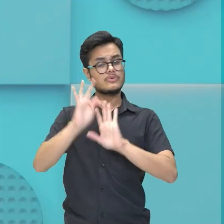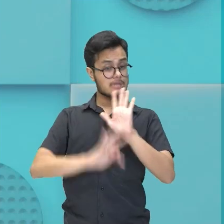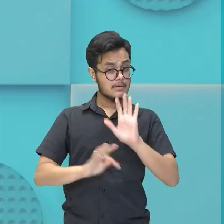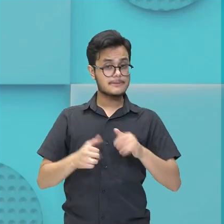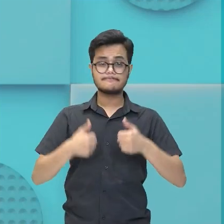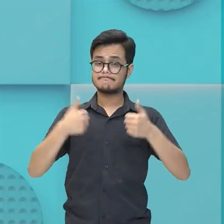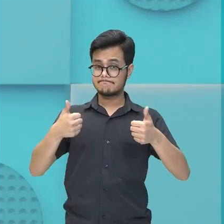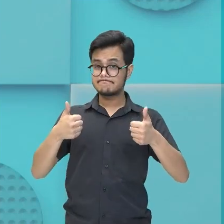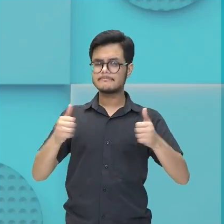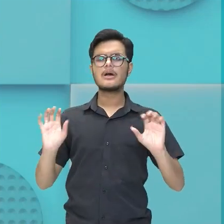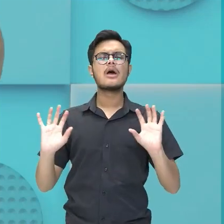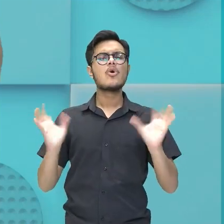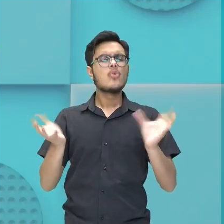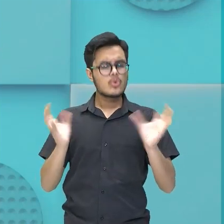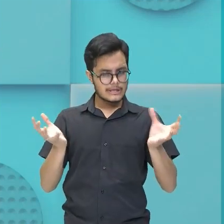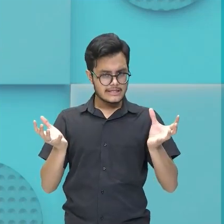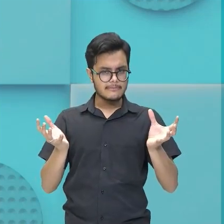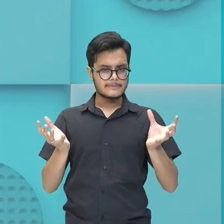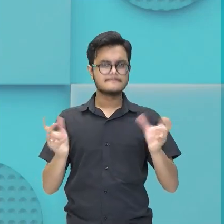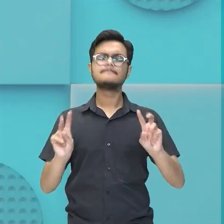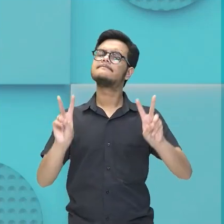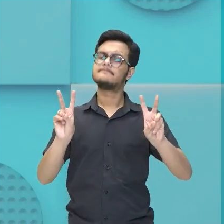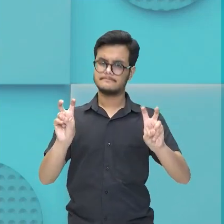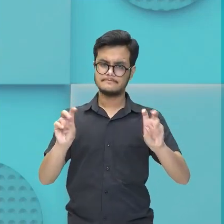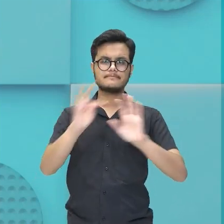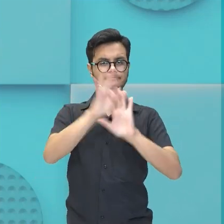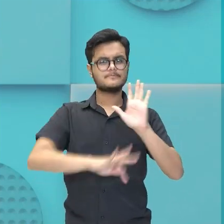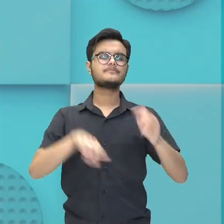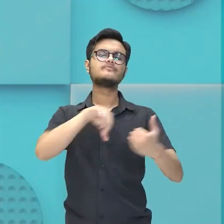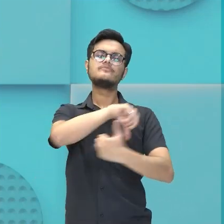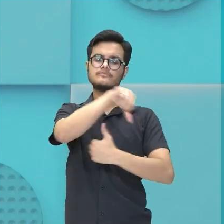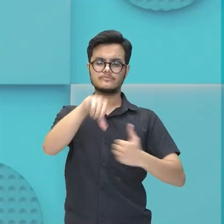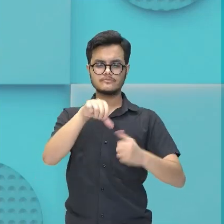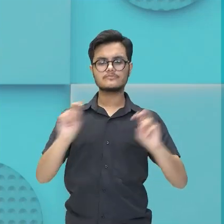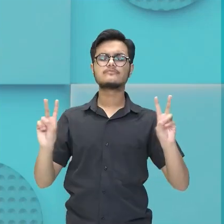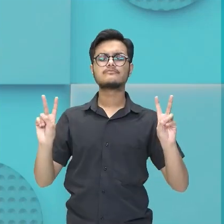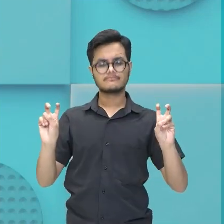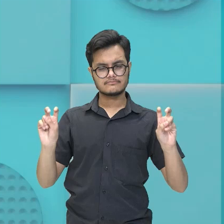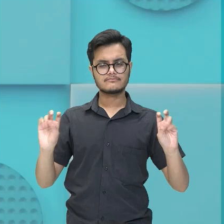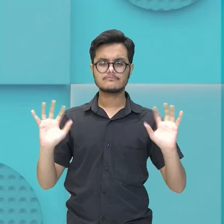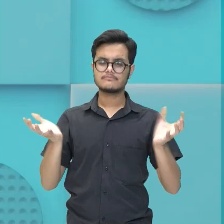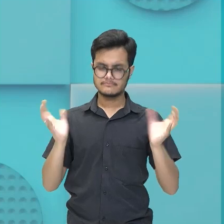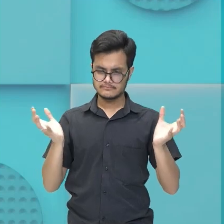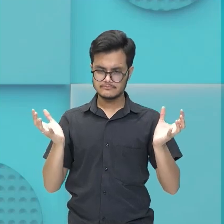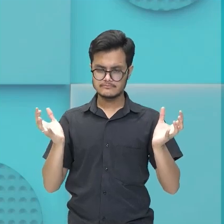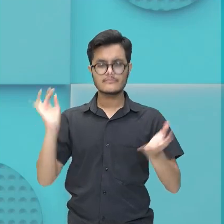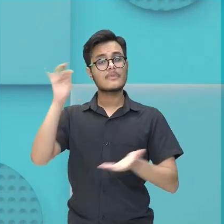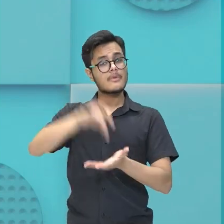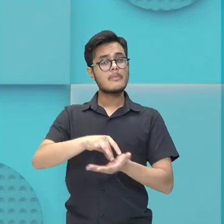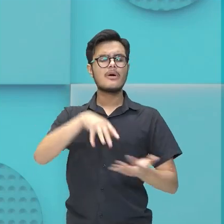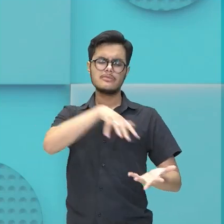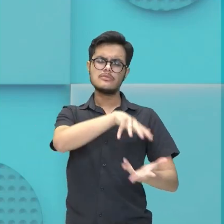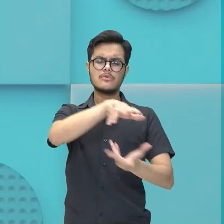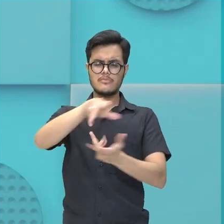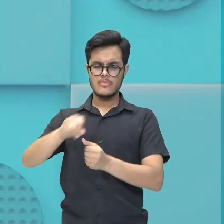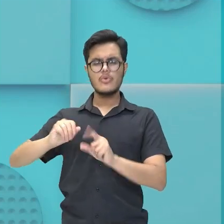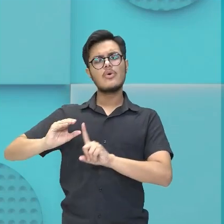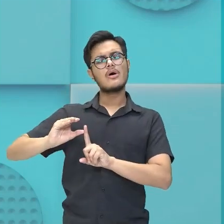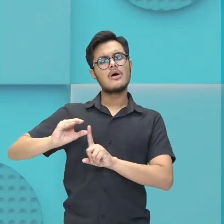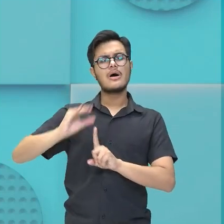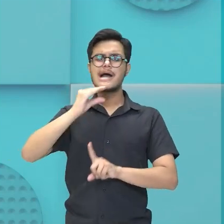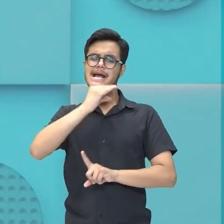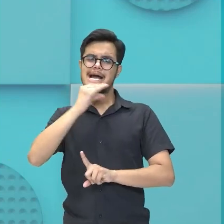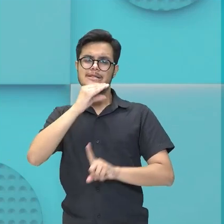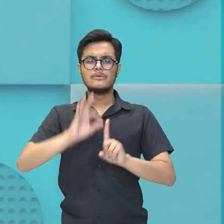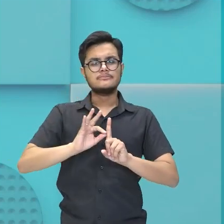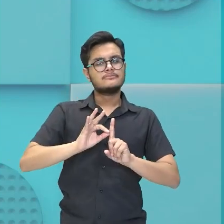as questões climáticas, certo? As mudanças climáticas que vêm ocorrendo em nosso planeta devido ao aumento da